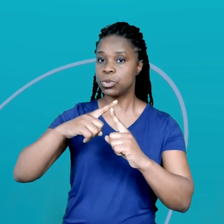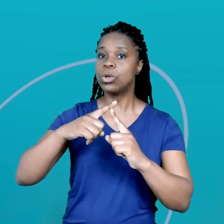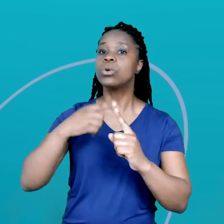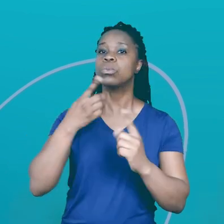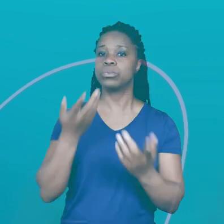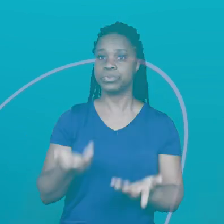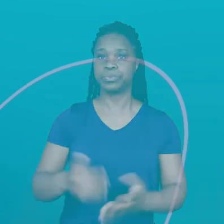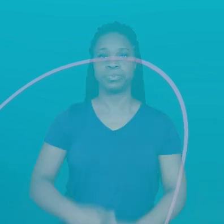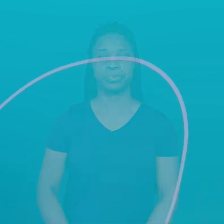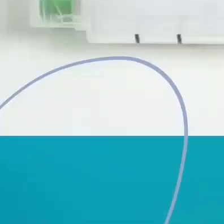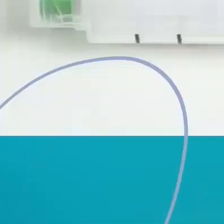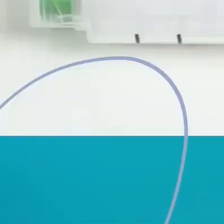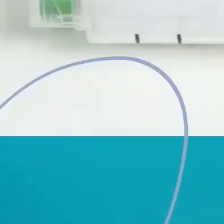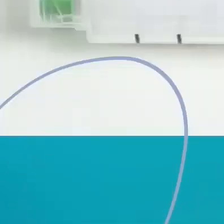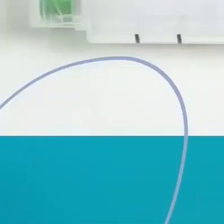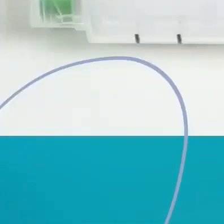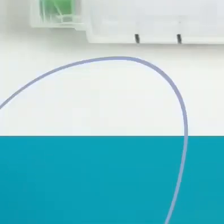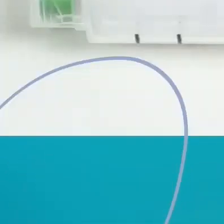e a dose.